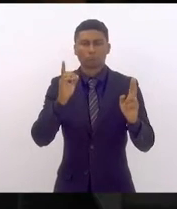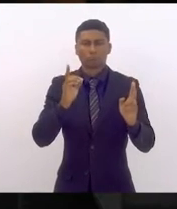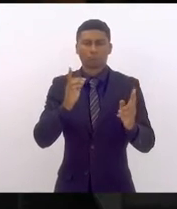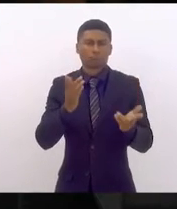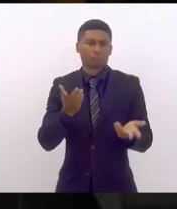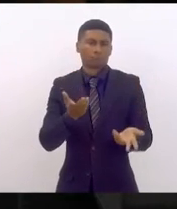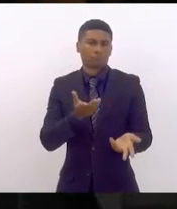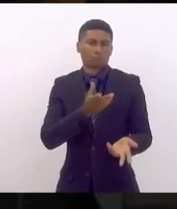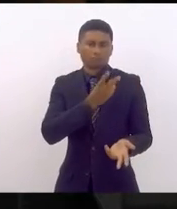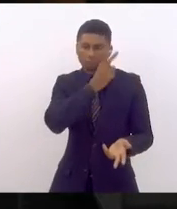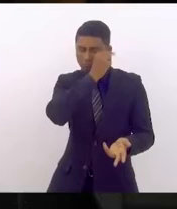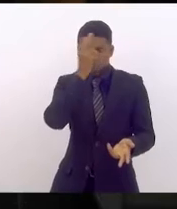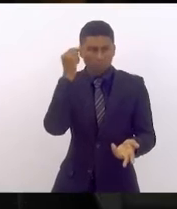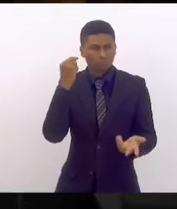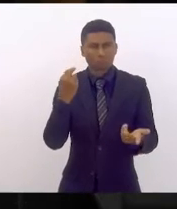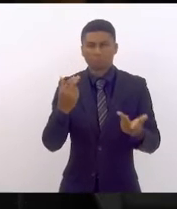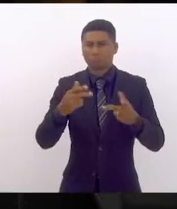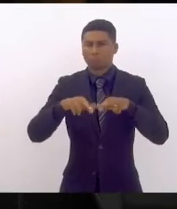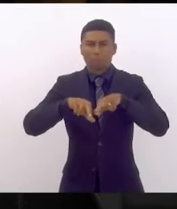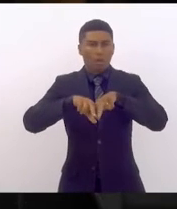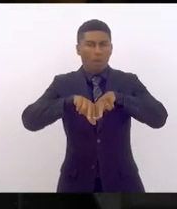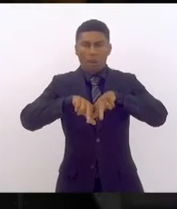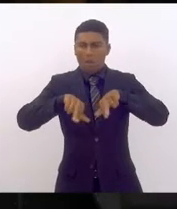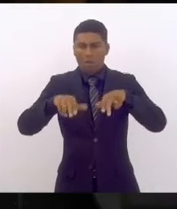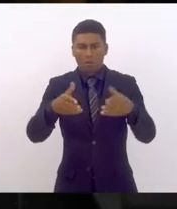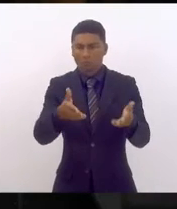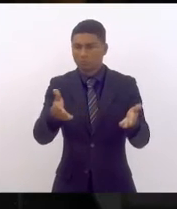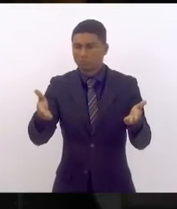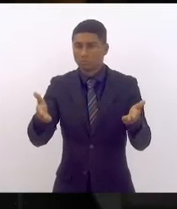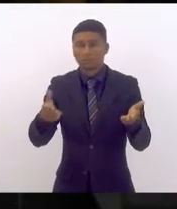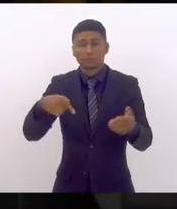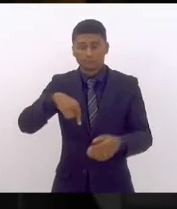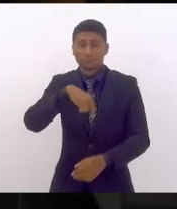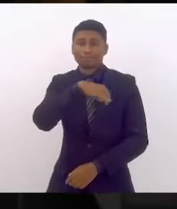realmente vivem em crise permanente